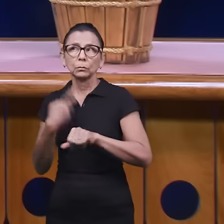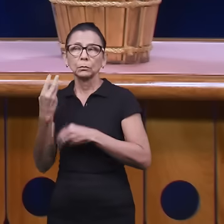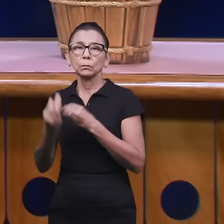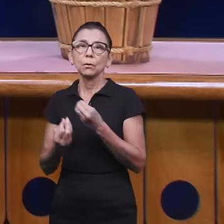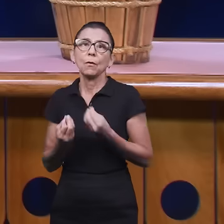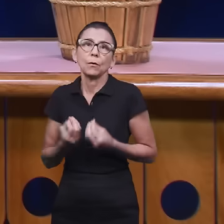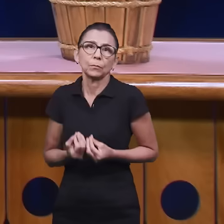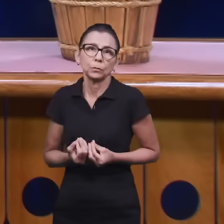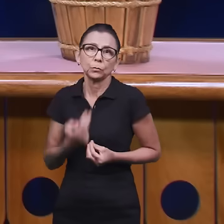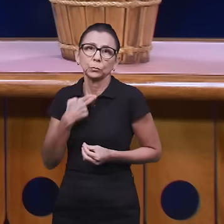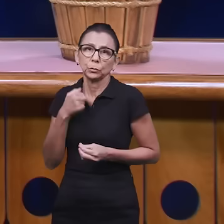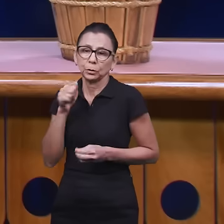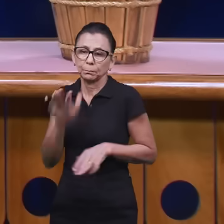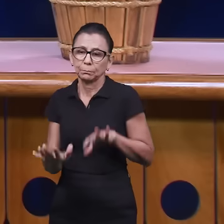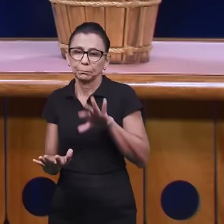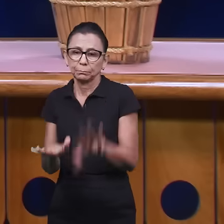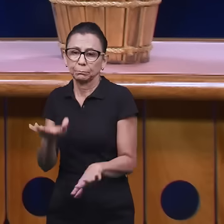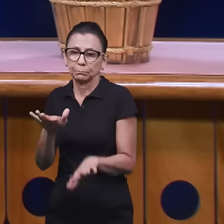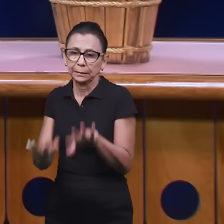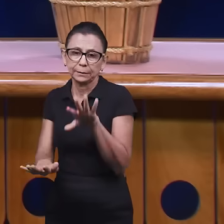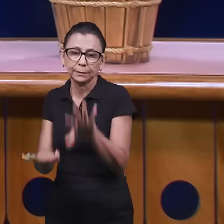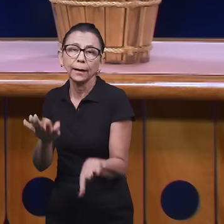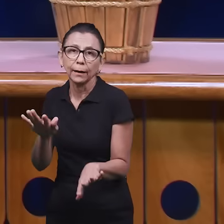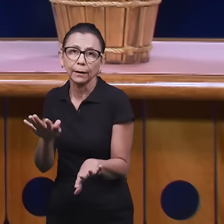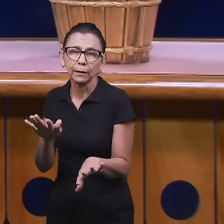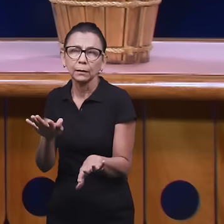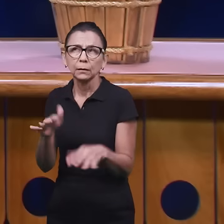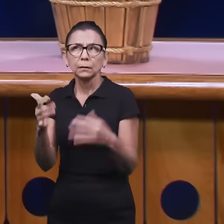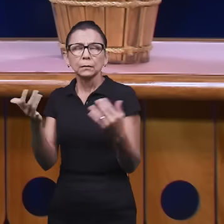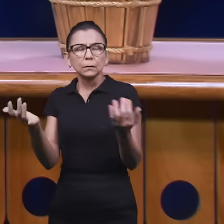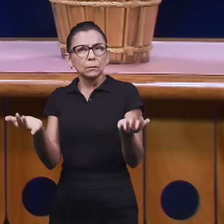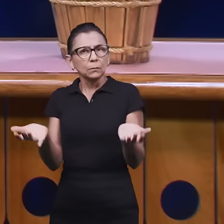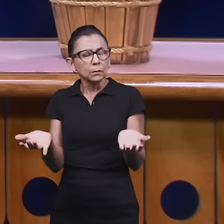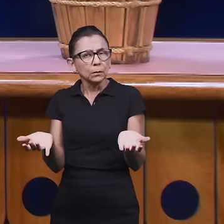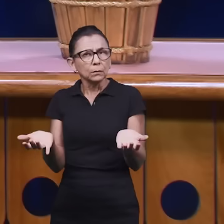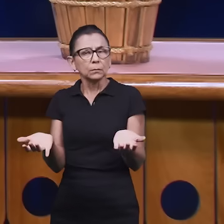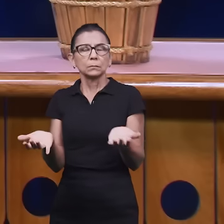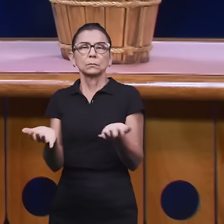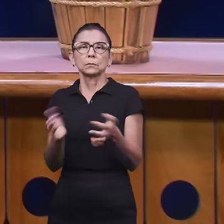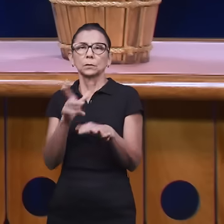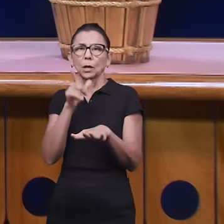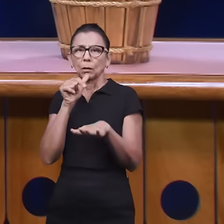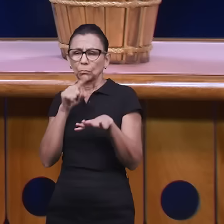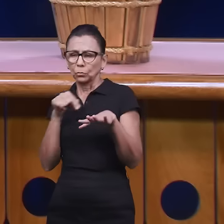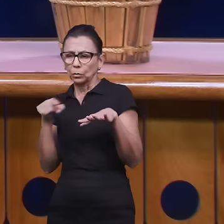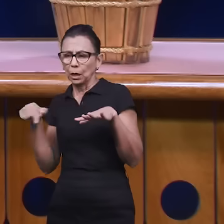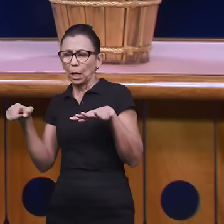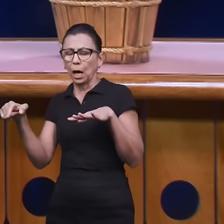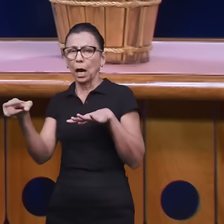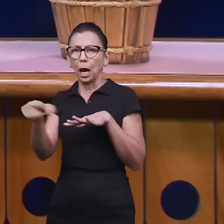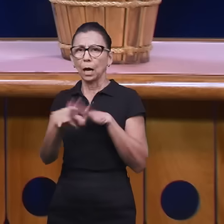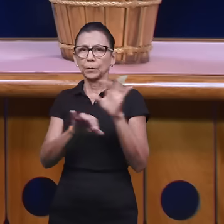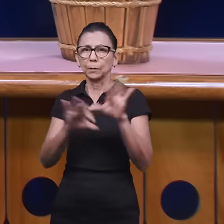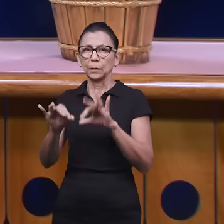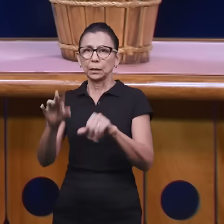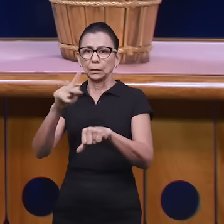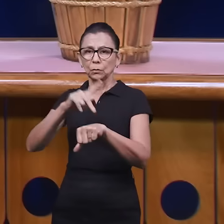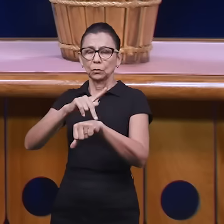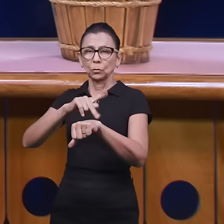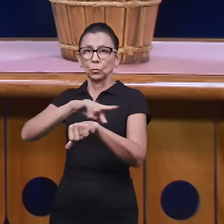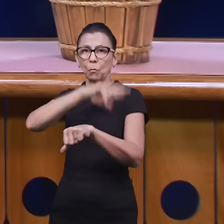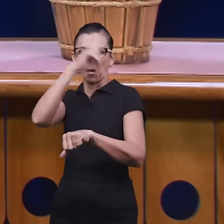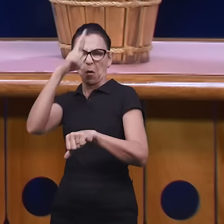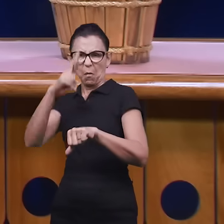de um platô de barro, que você não ia conseguir nada. Então o lagar era feito em cima de uma superfície